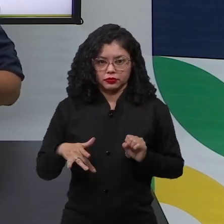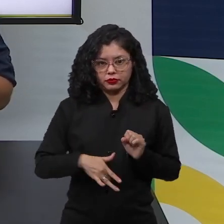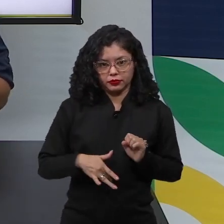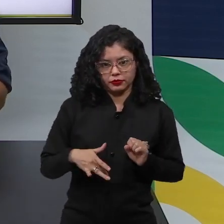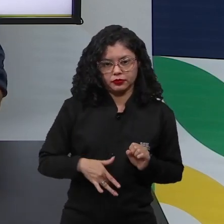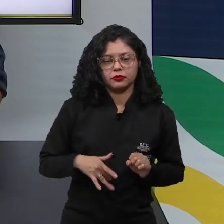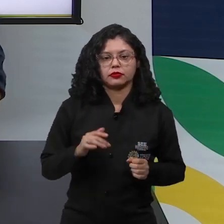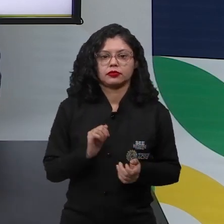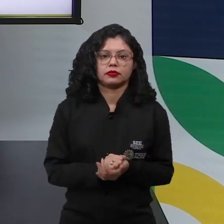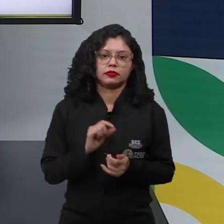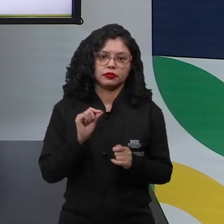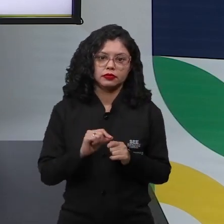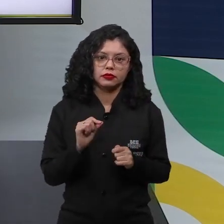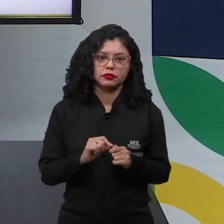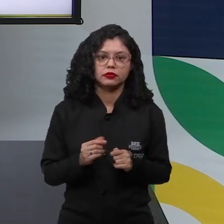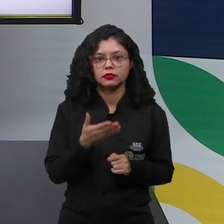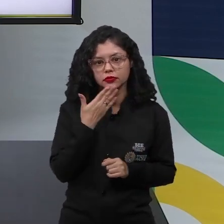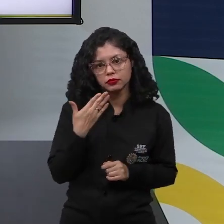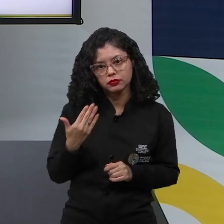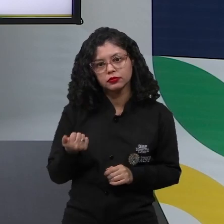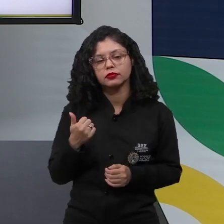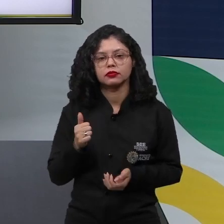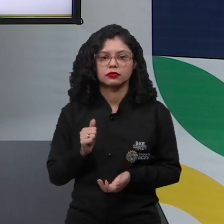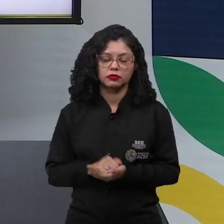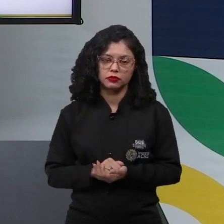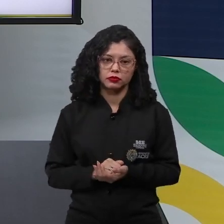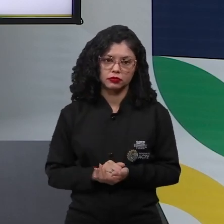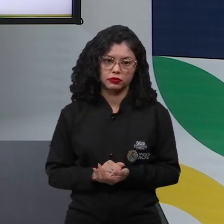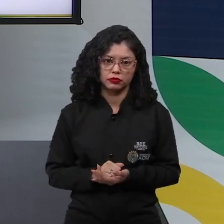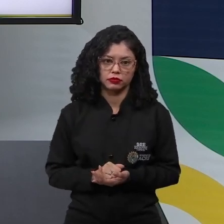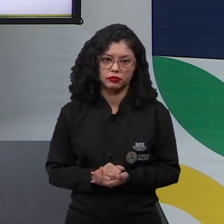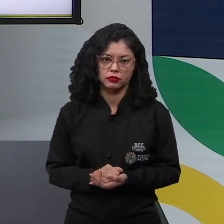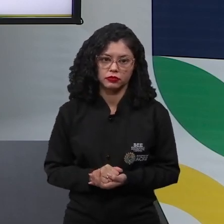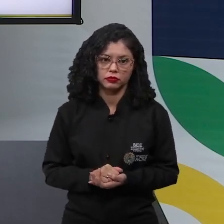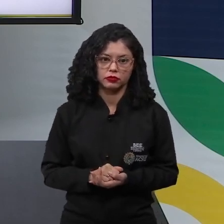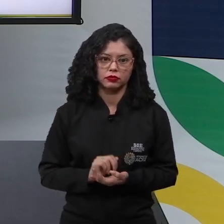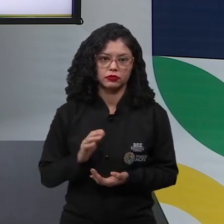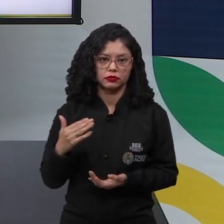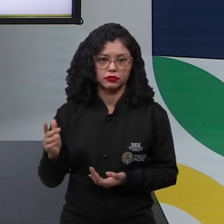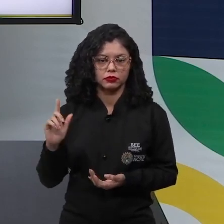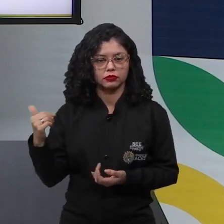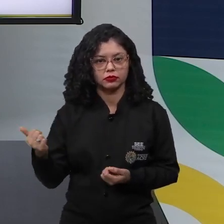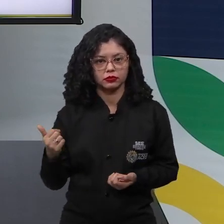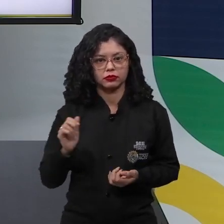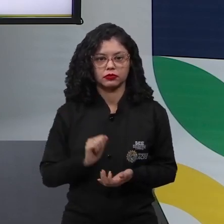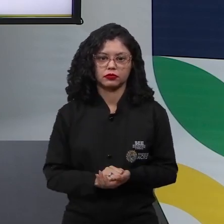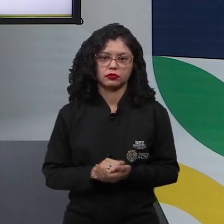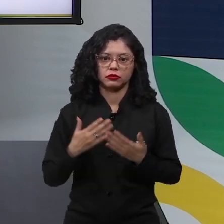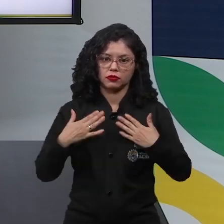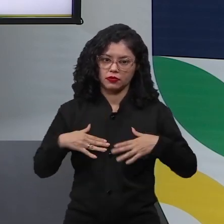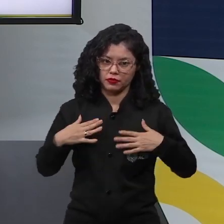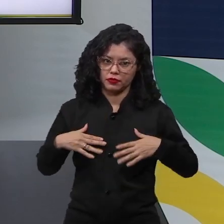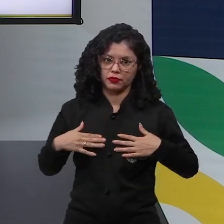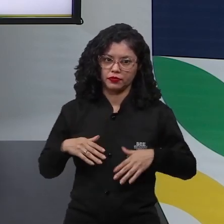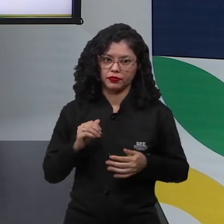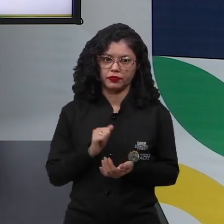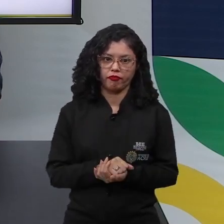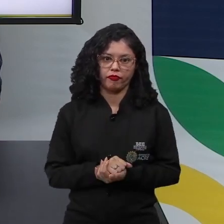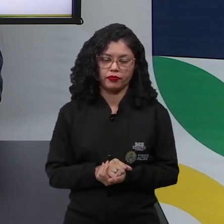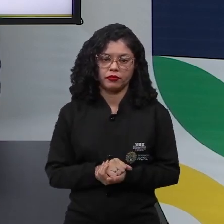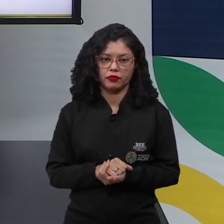digestório, ele faz a digestão melhor dos alimentos, enquanto os outros órgãos estão mais calmos,